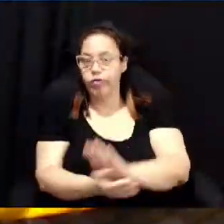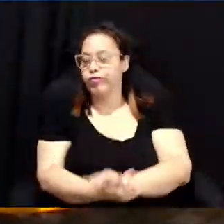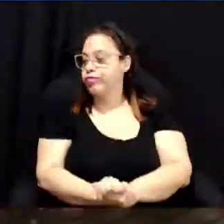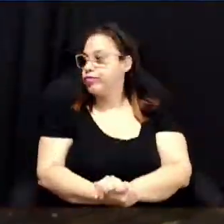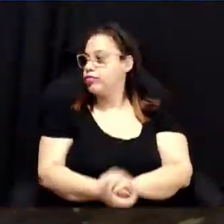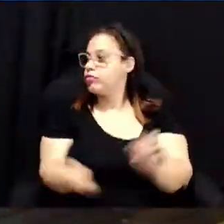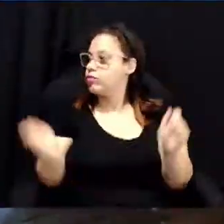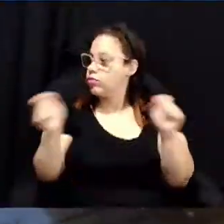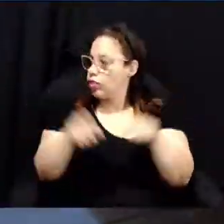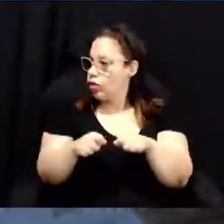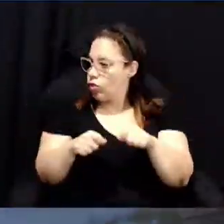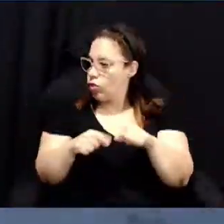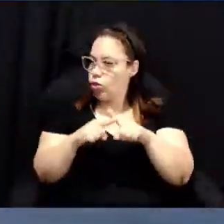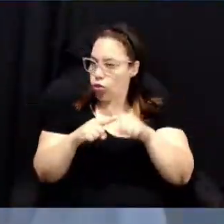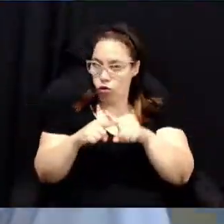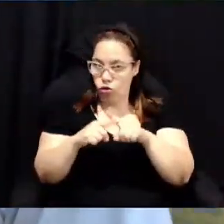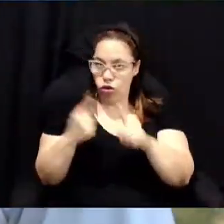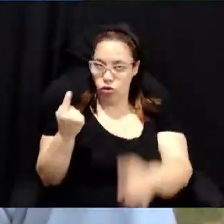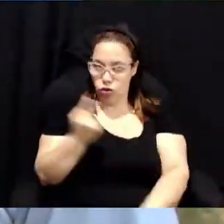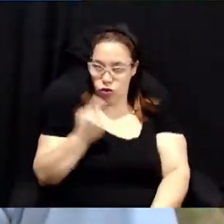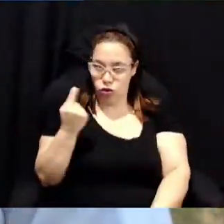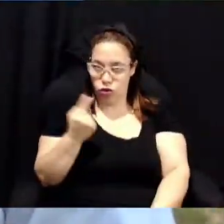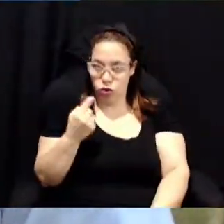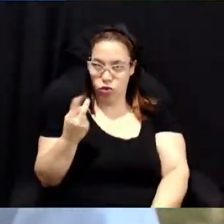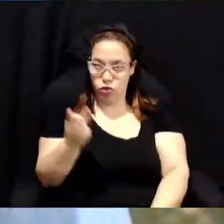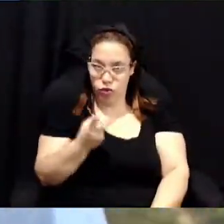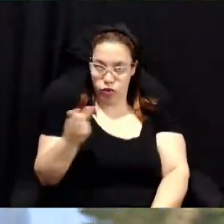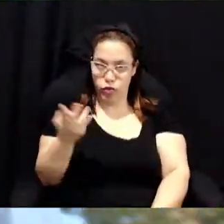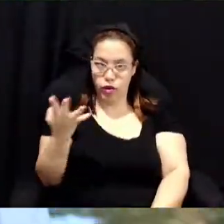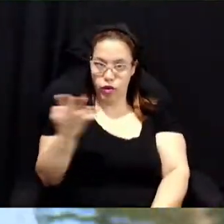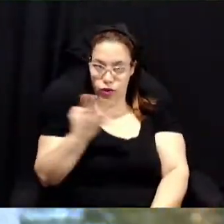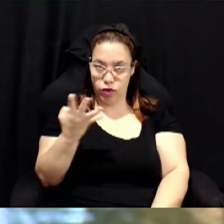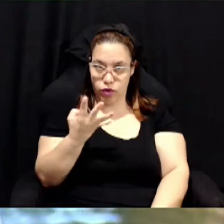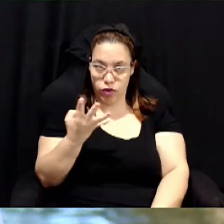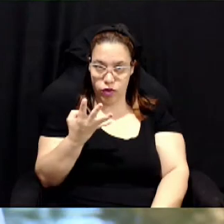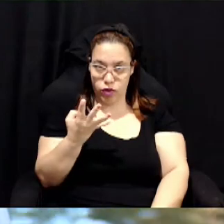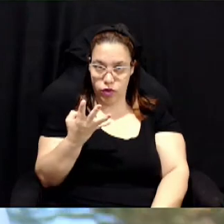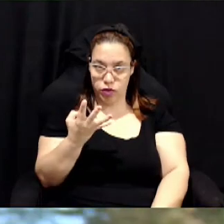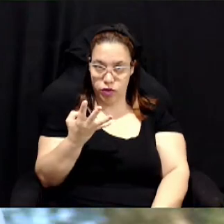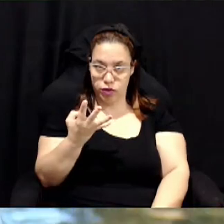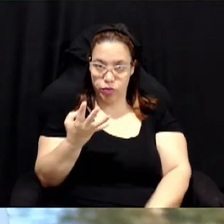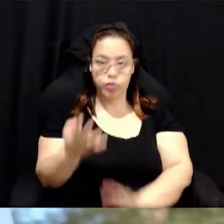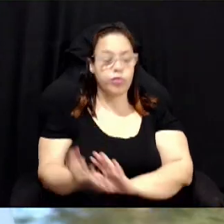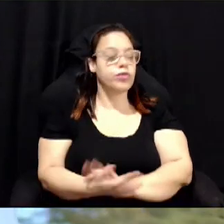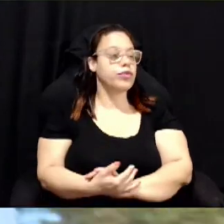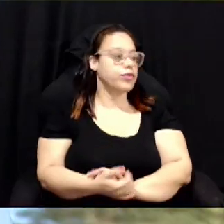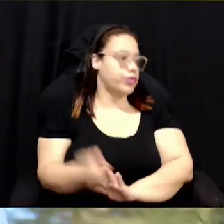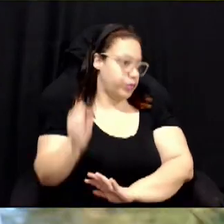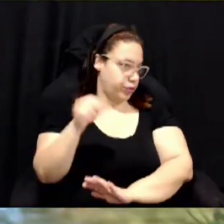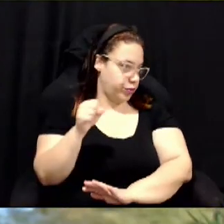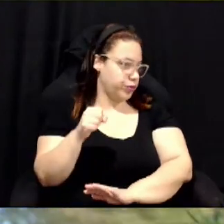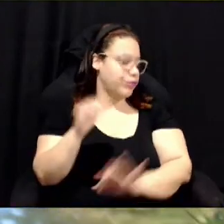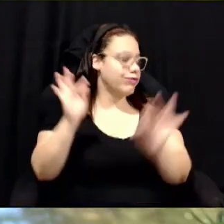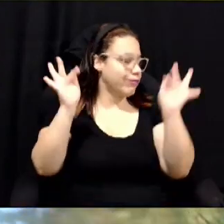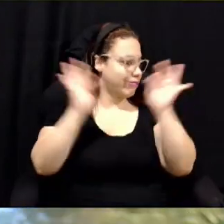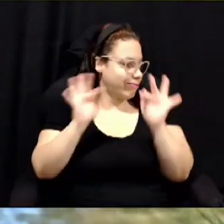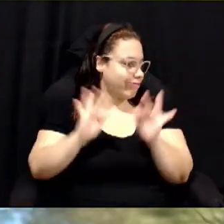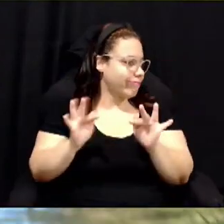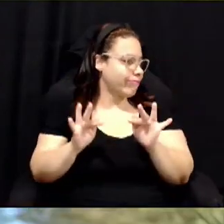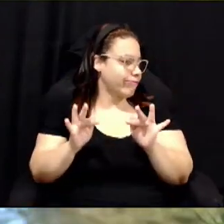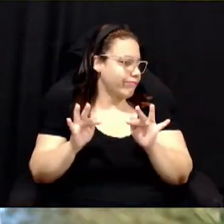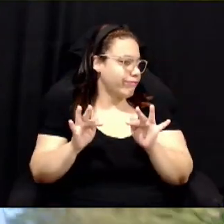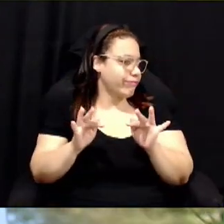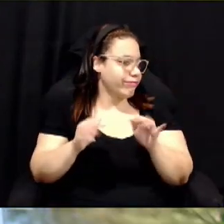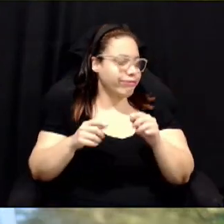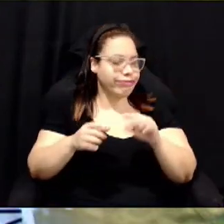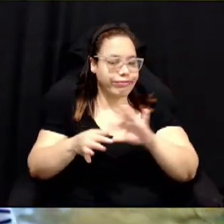em caiaques individualmente, em dupla e até em quartetos, né? Sim, hoje a gente fica bem feliz porque até nas Olimpíadas, nos